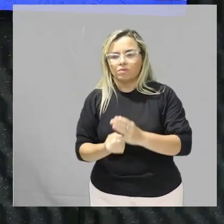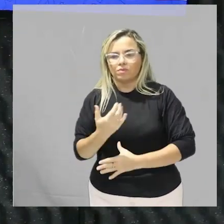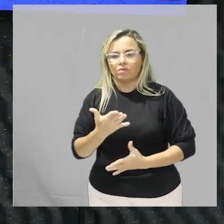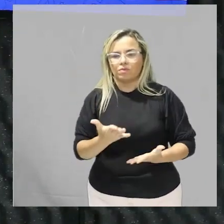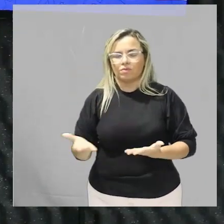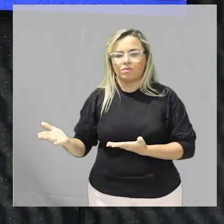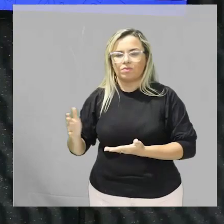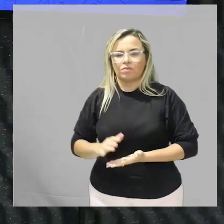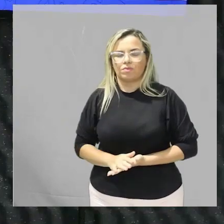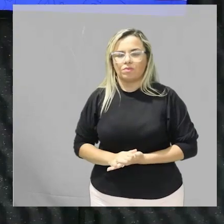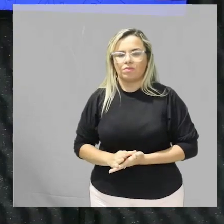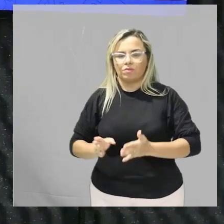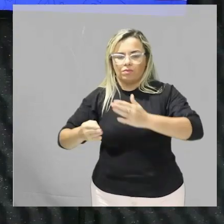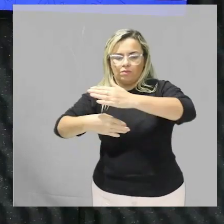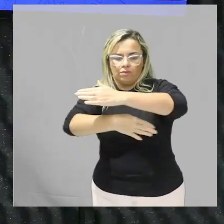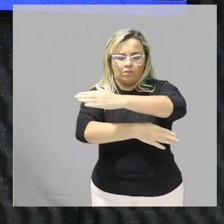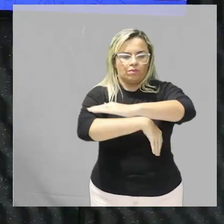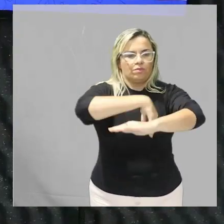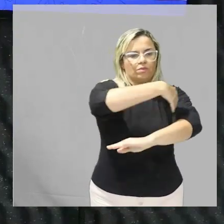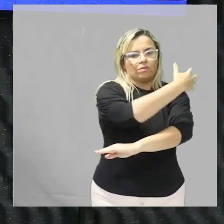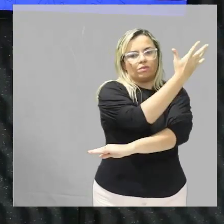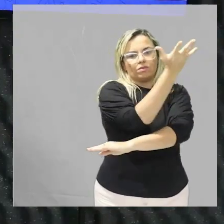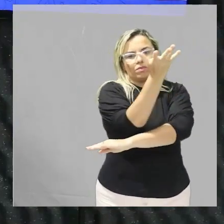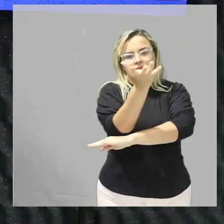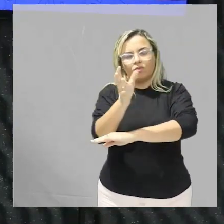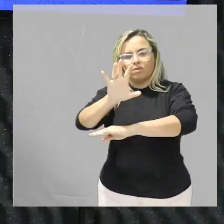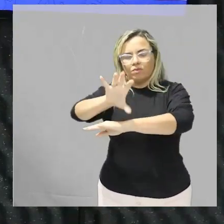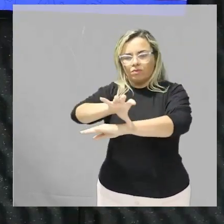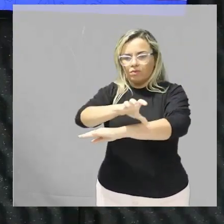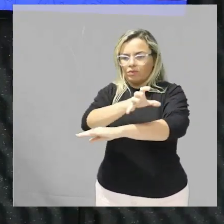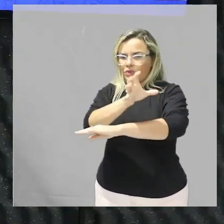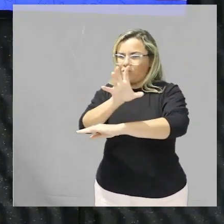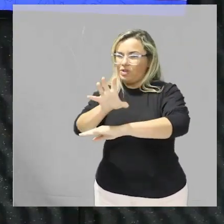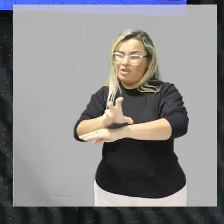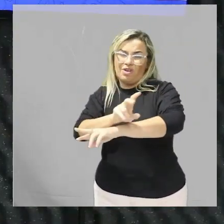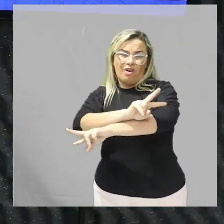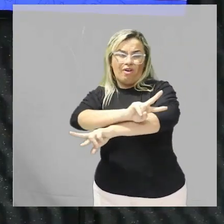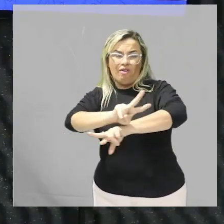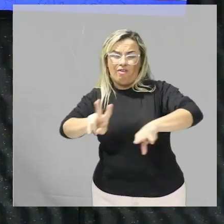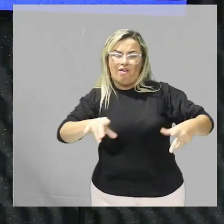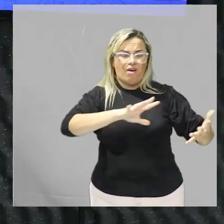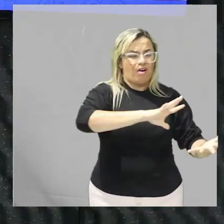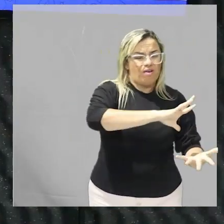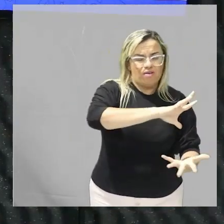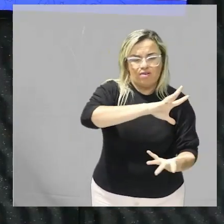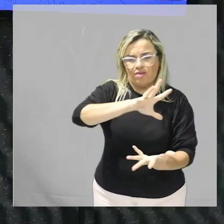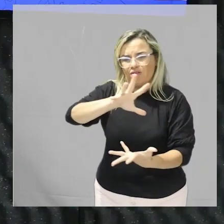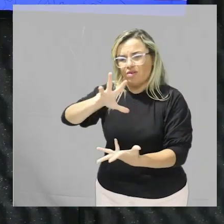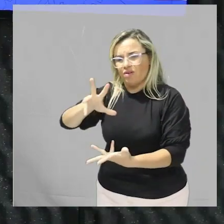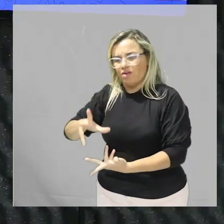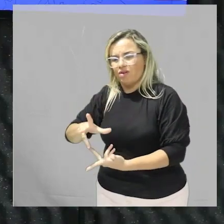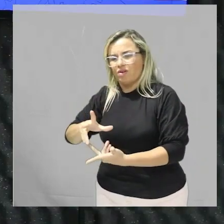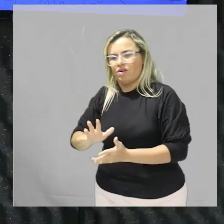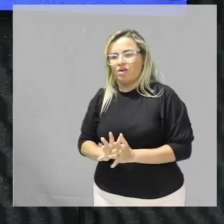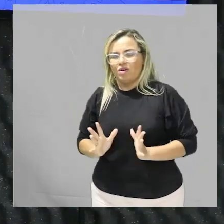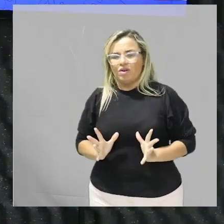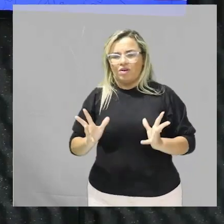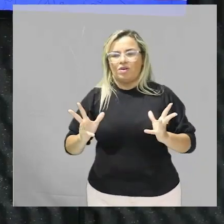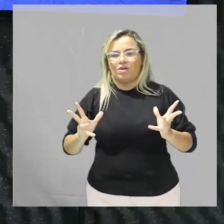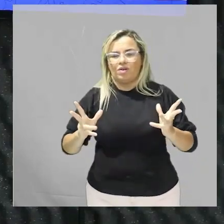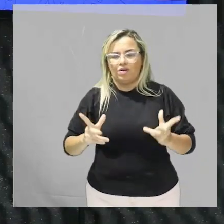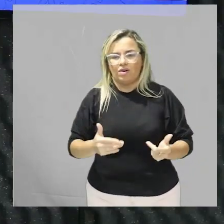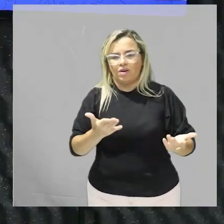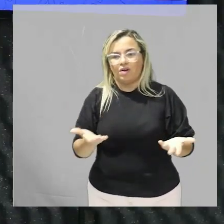de ecossistema. E o nosso planeta ele é formado por muitos ecossistemas, e o conjunto de todos esses